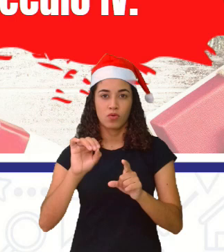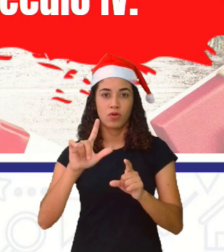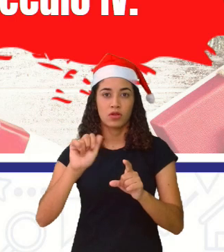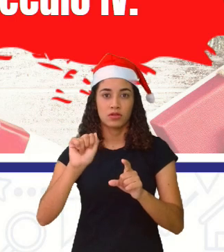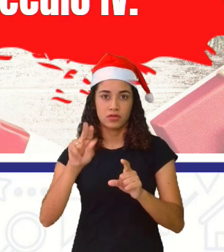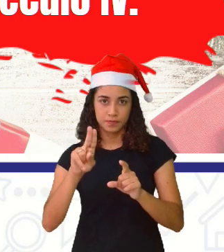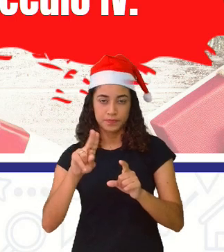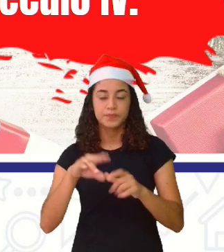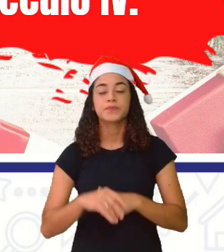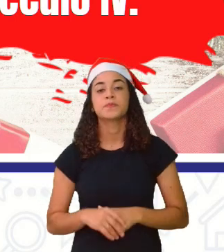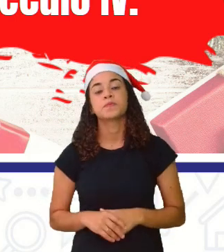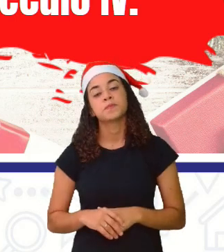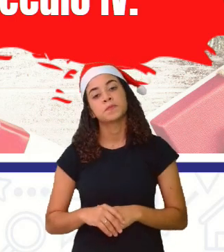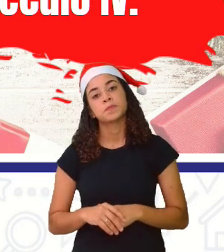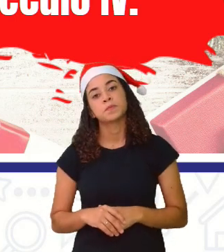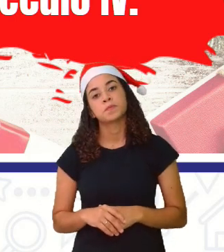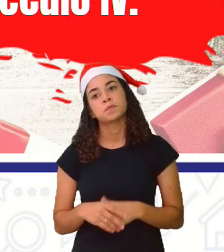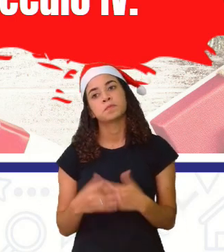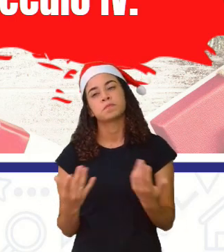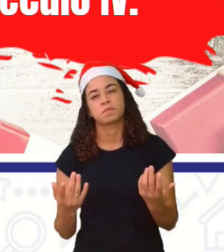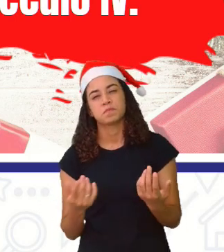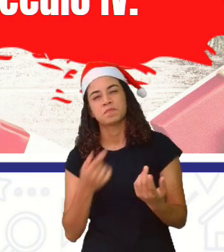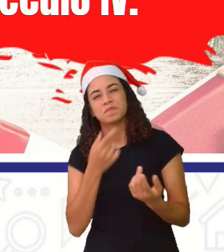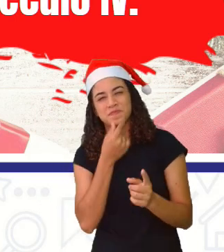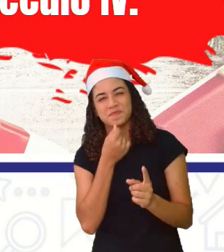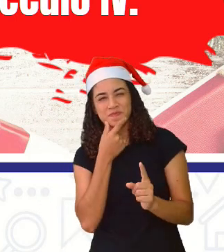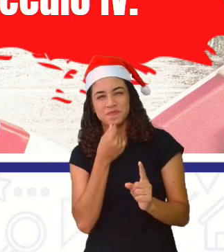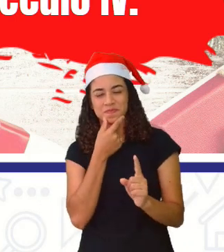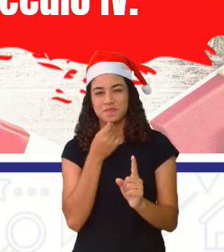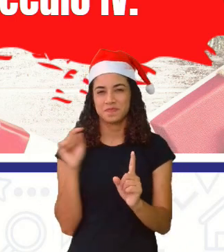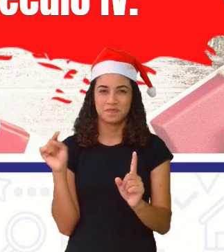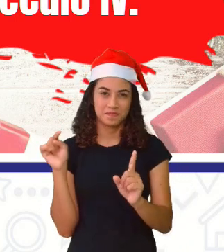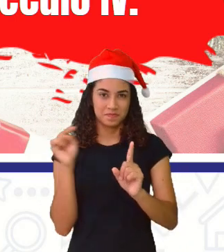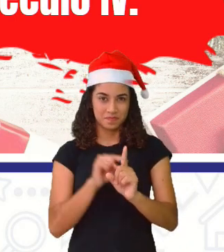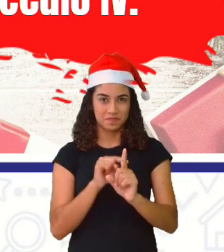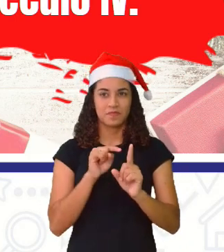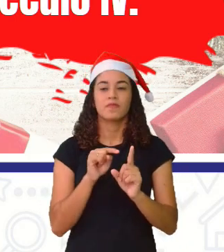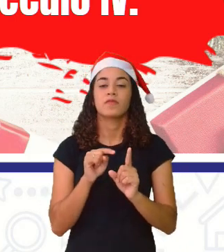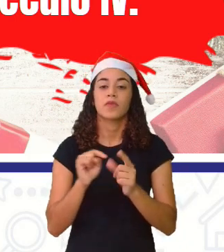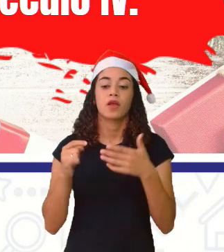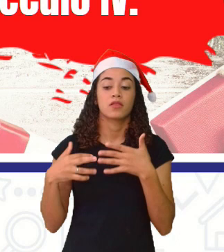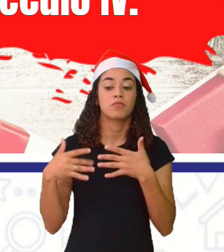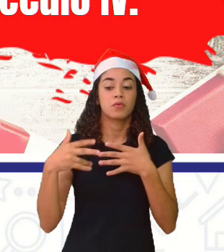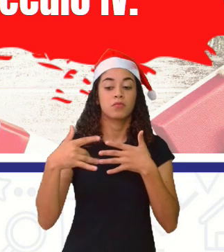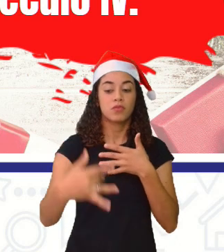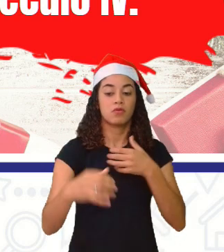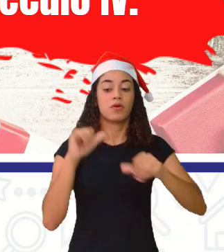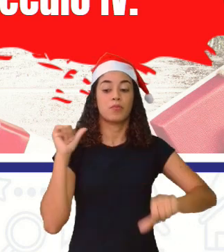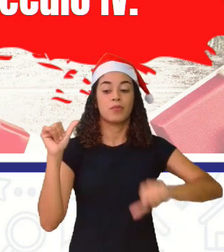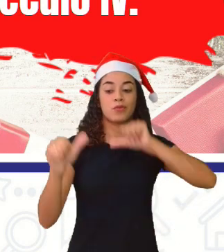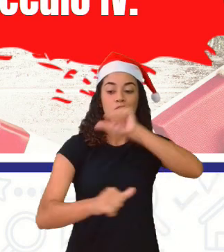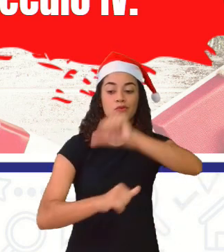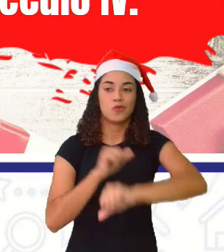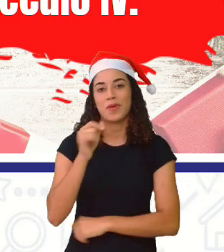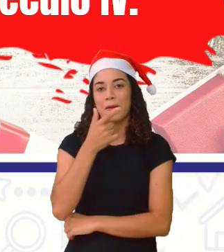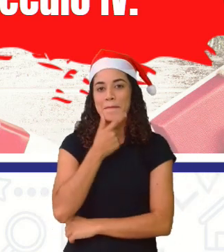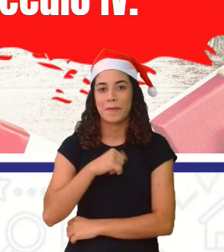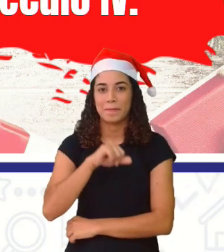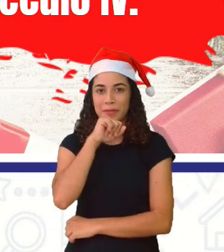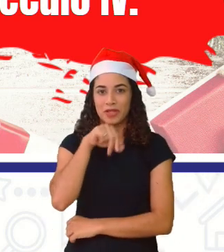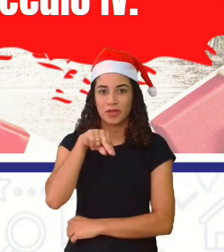certo? Essa figura, né, que foi mais na frente transformada aí